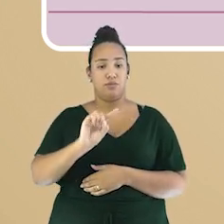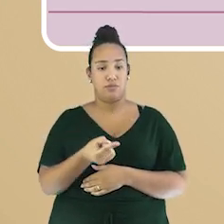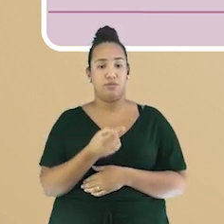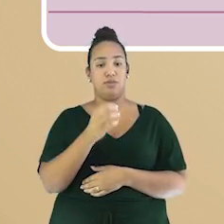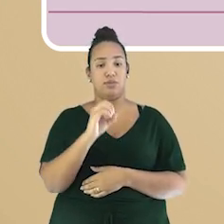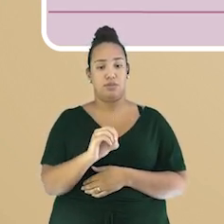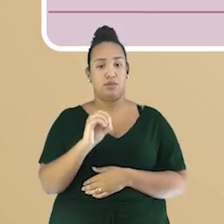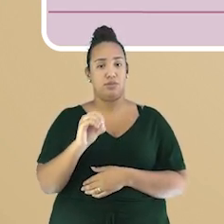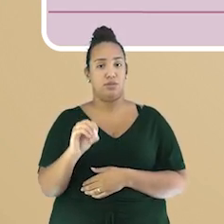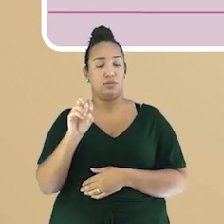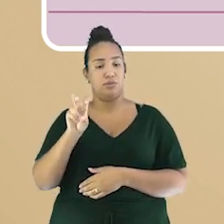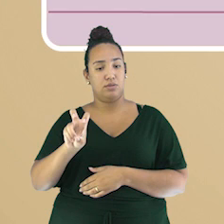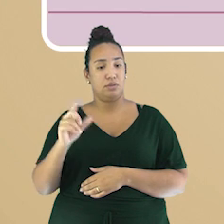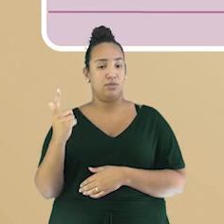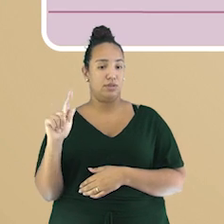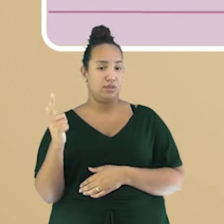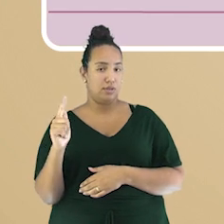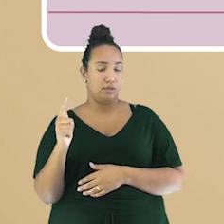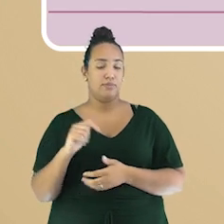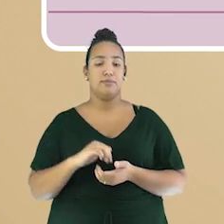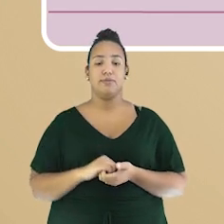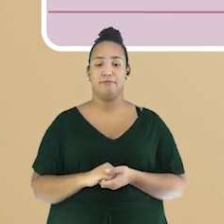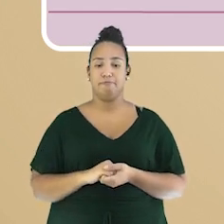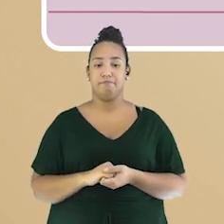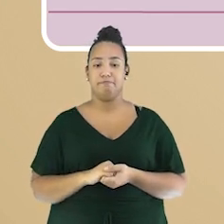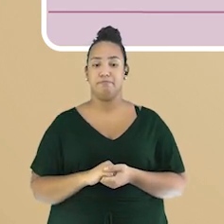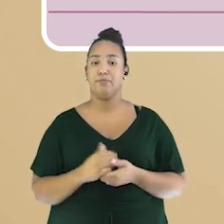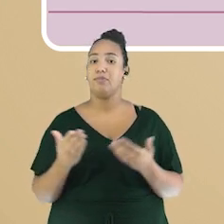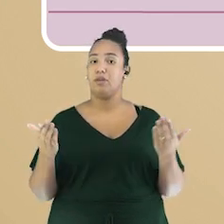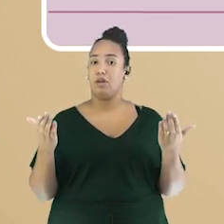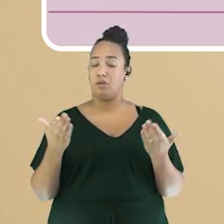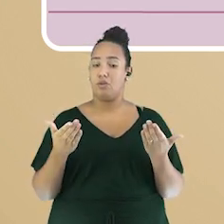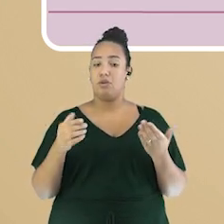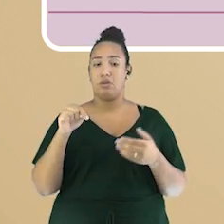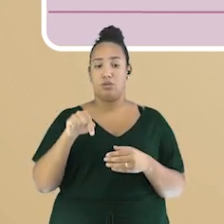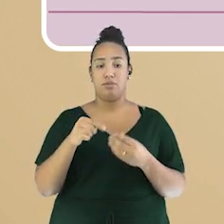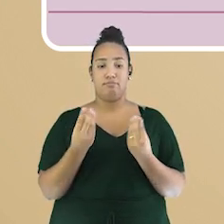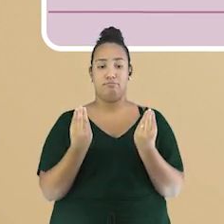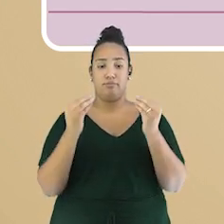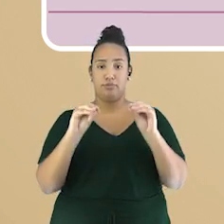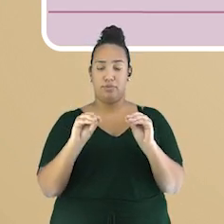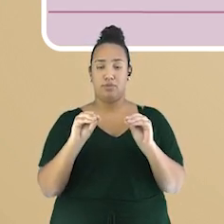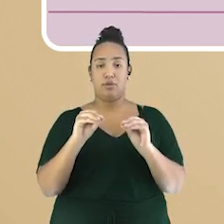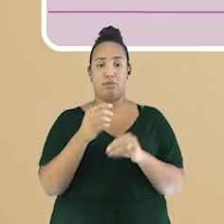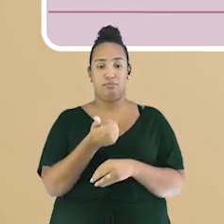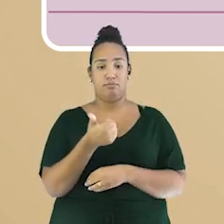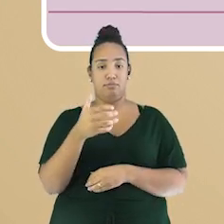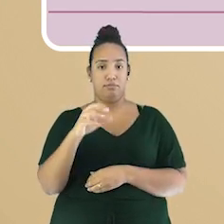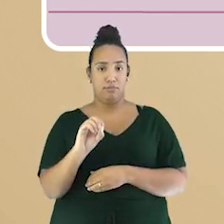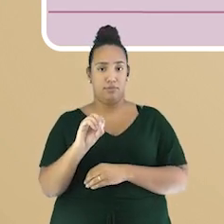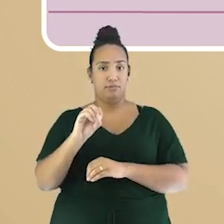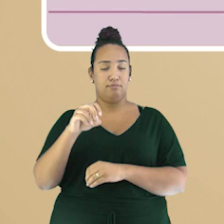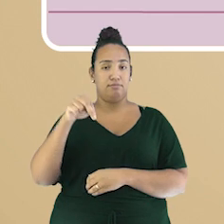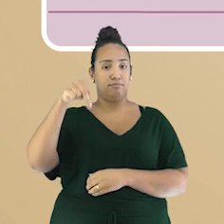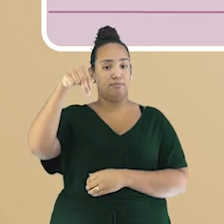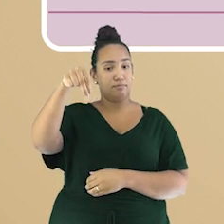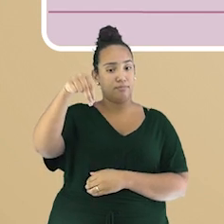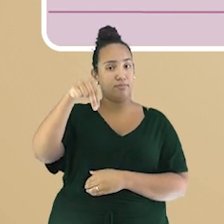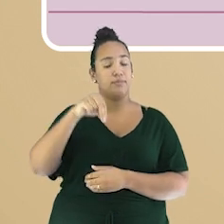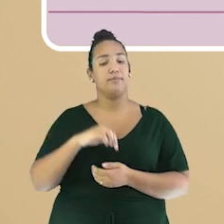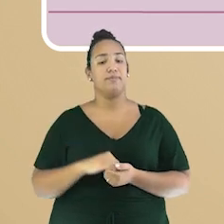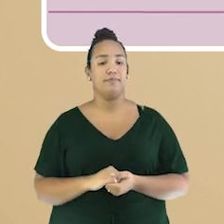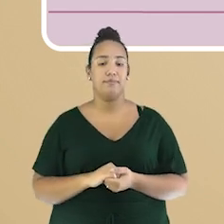0,005 gramas. Vamos atribuir o produto na potência de base 10. Como deslocamos